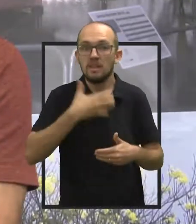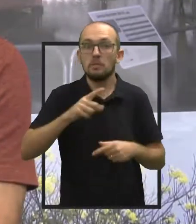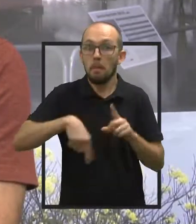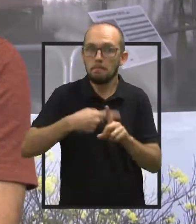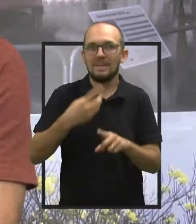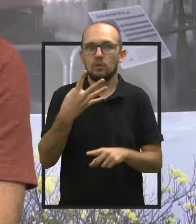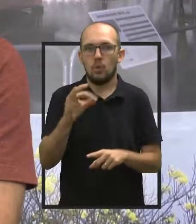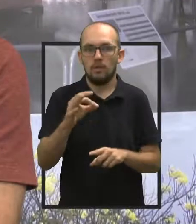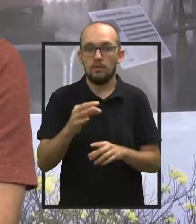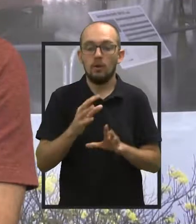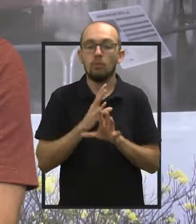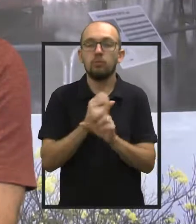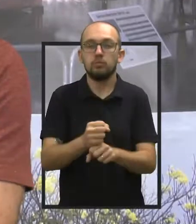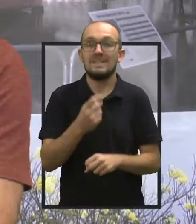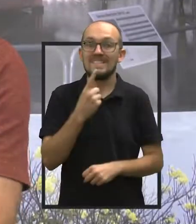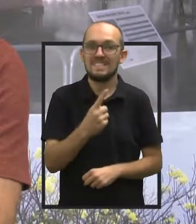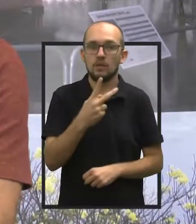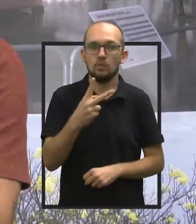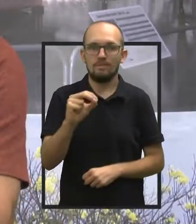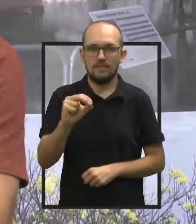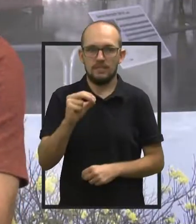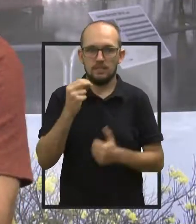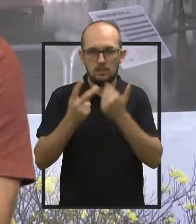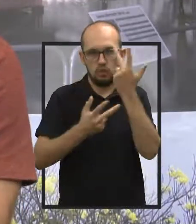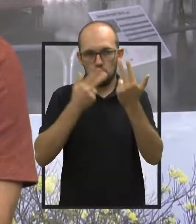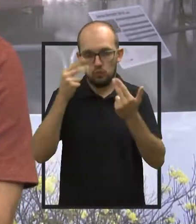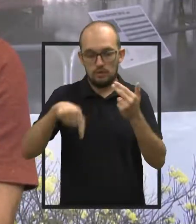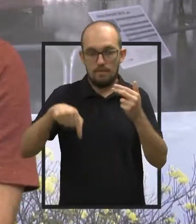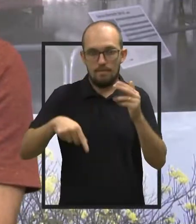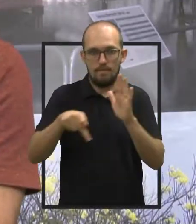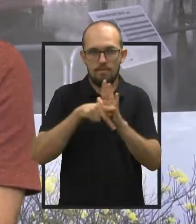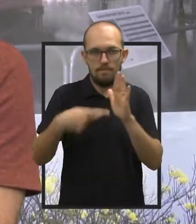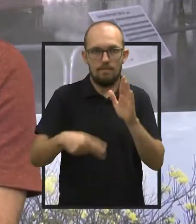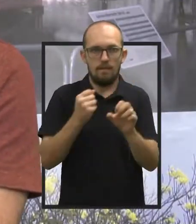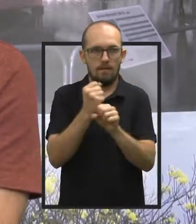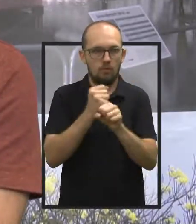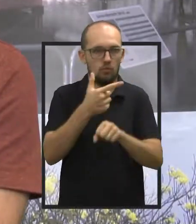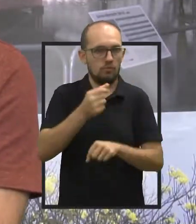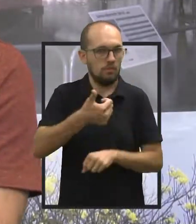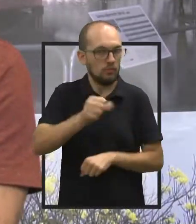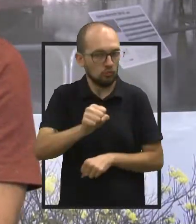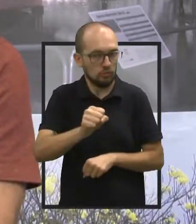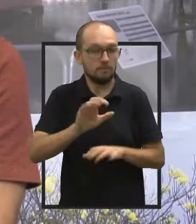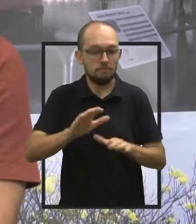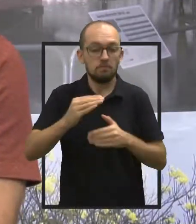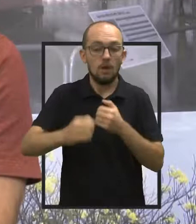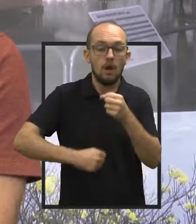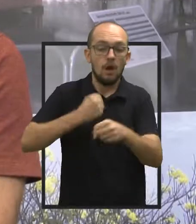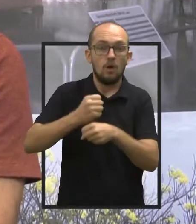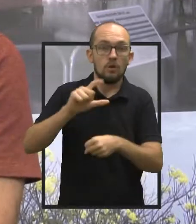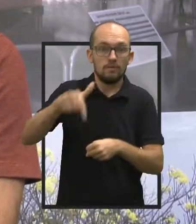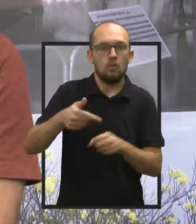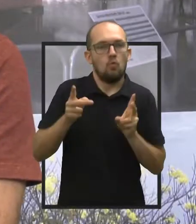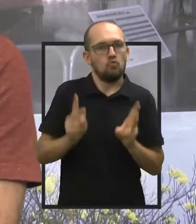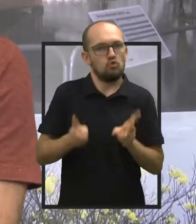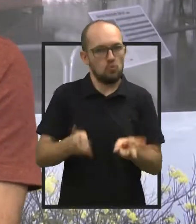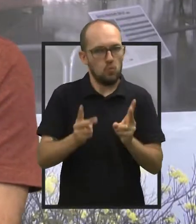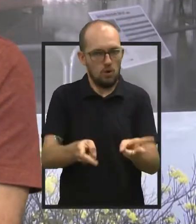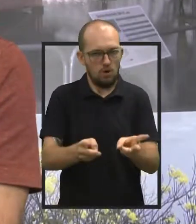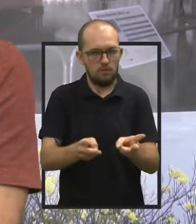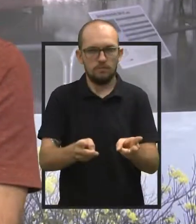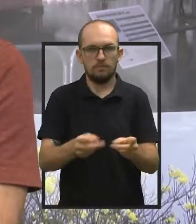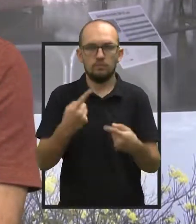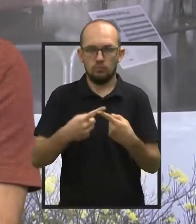São 120 cirurgias de catarata que vão ser realizadas durante esse ano. E para o ano que vem vai se estender, porque nós temos